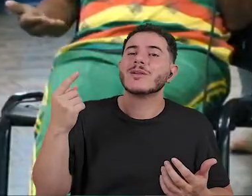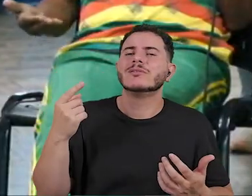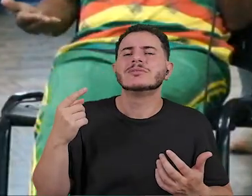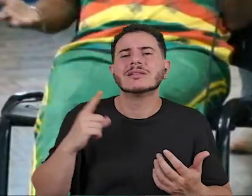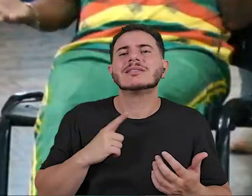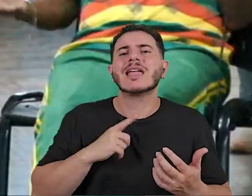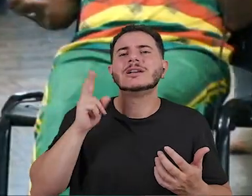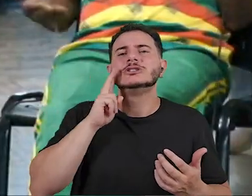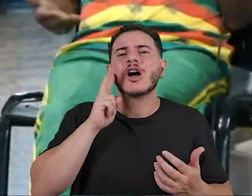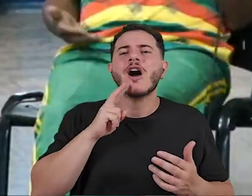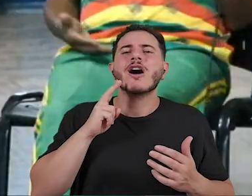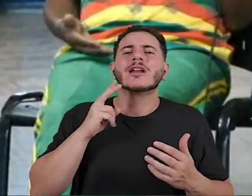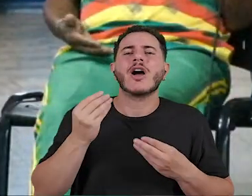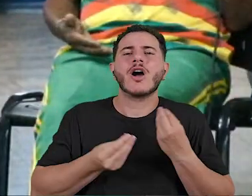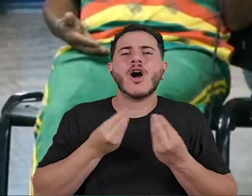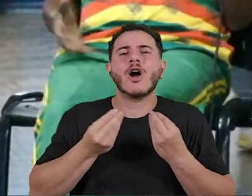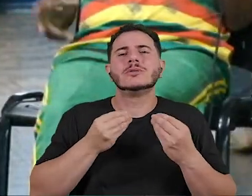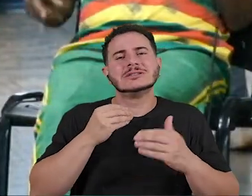E aí?